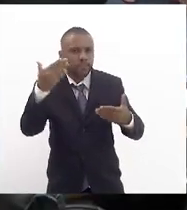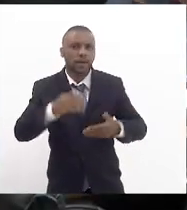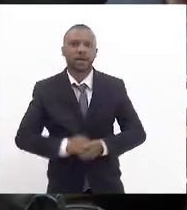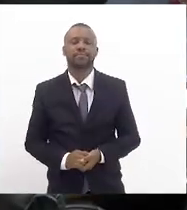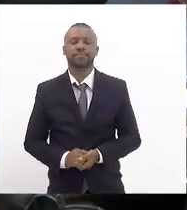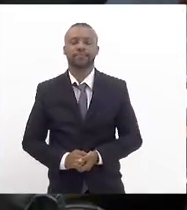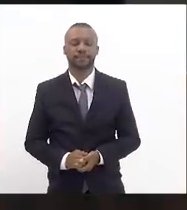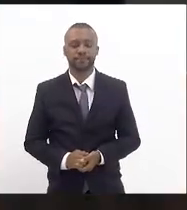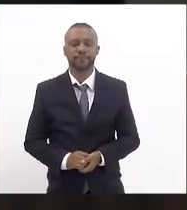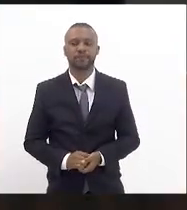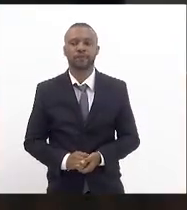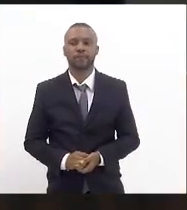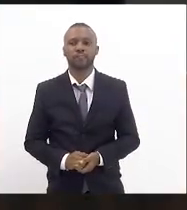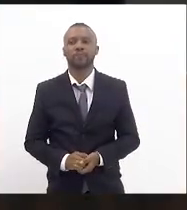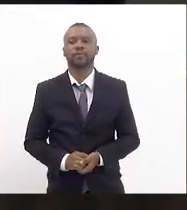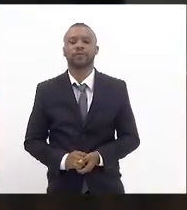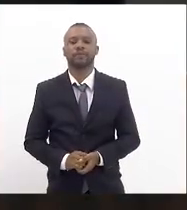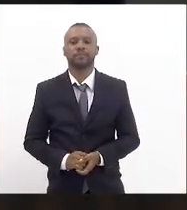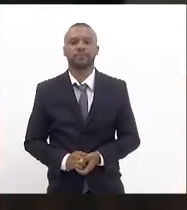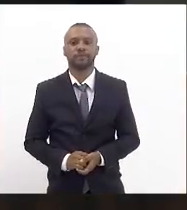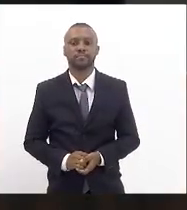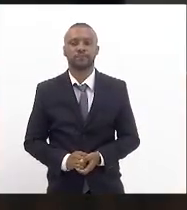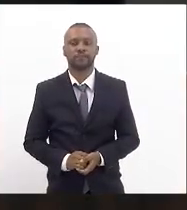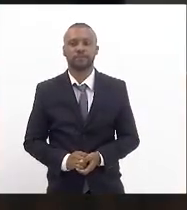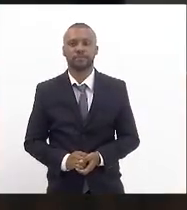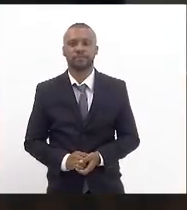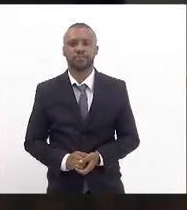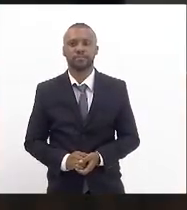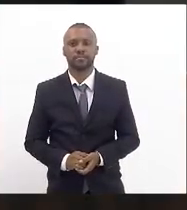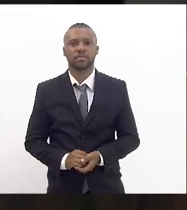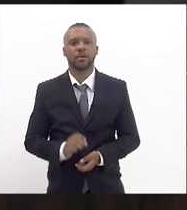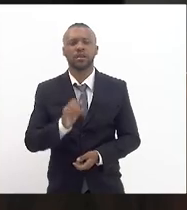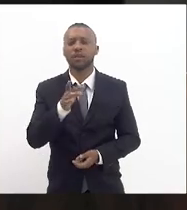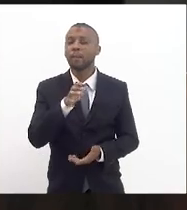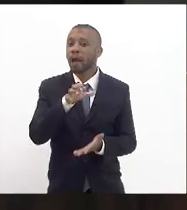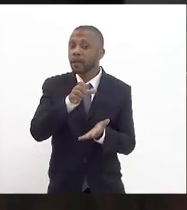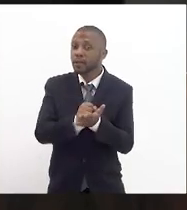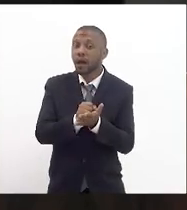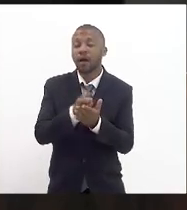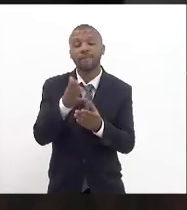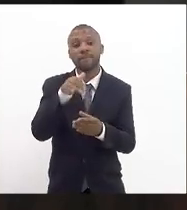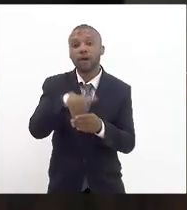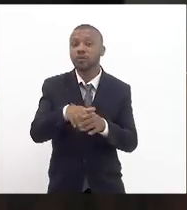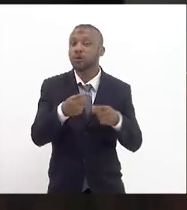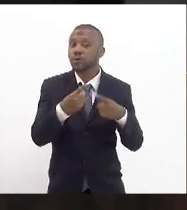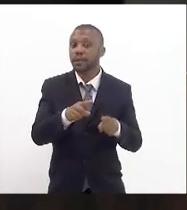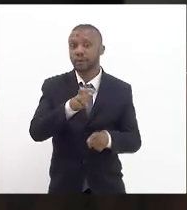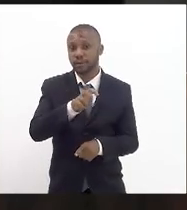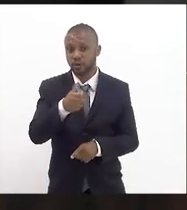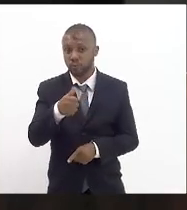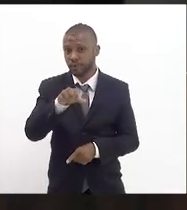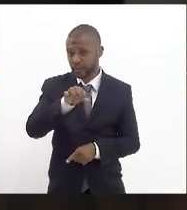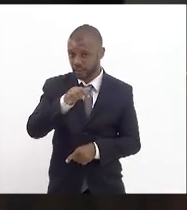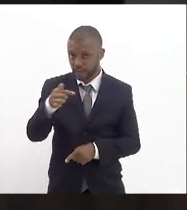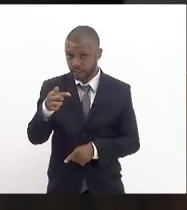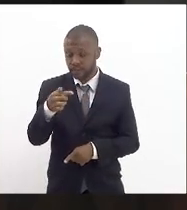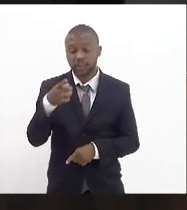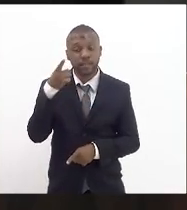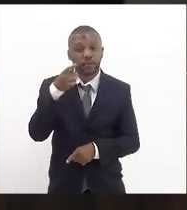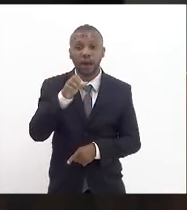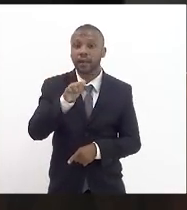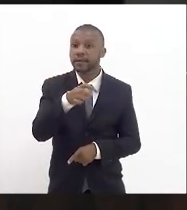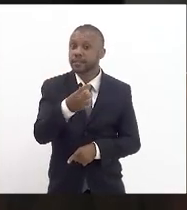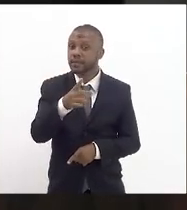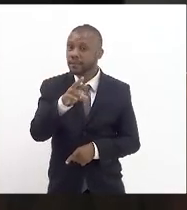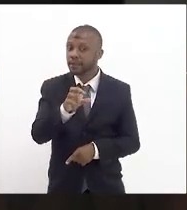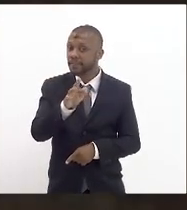pela palavra, deputado Eliomar. E só para consignar, voto contrário, 51-97, deputado Alexandre Freitas. Deputada Tia Ju,